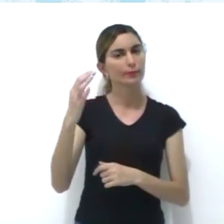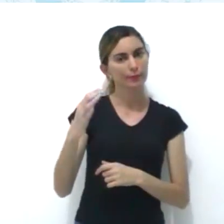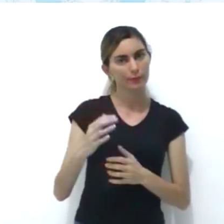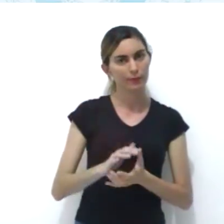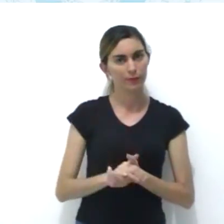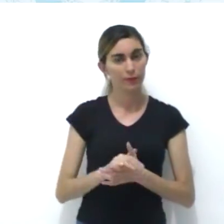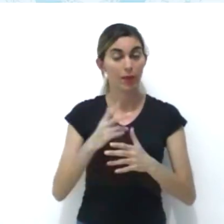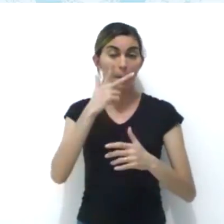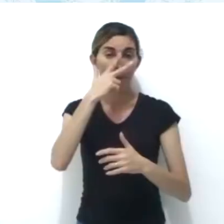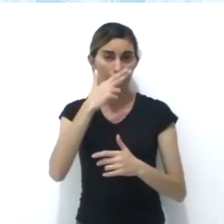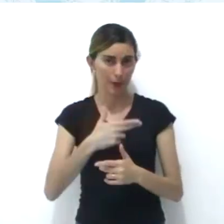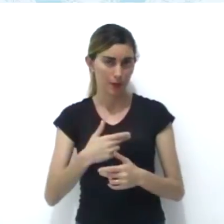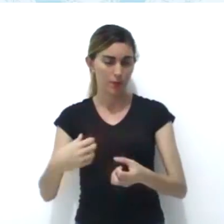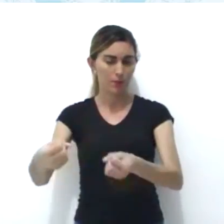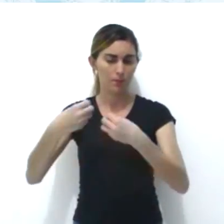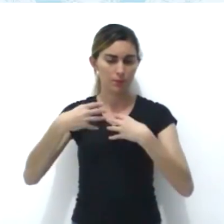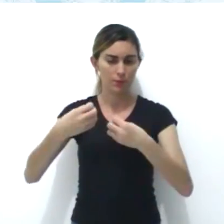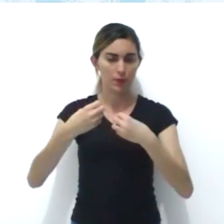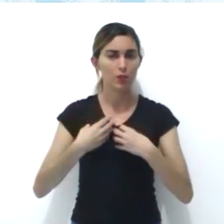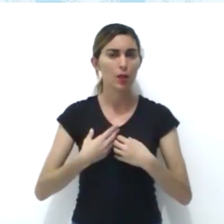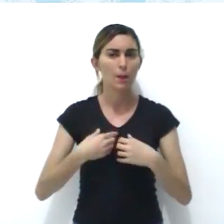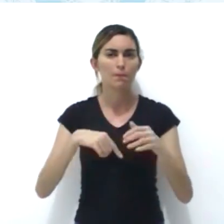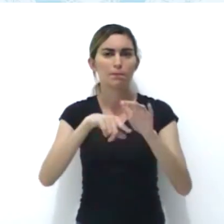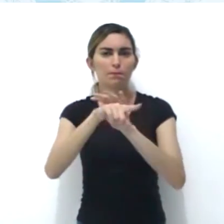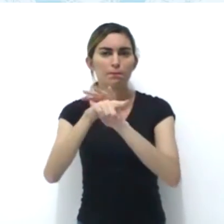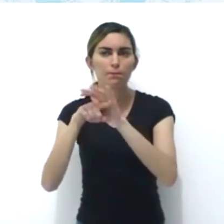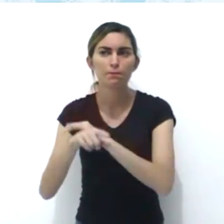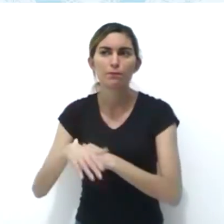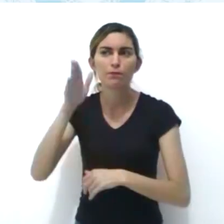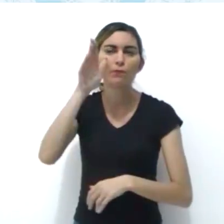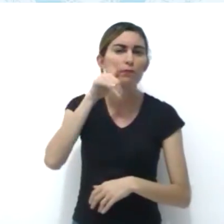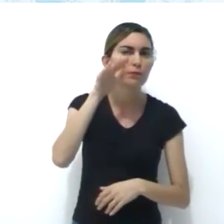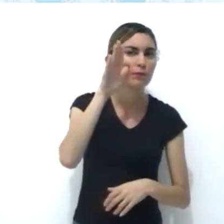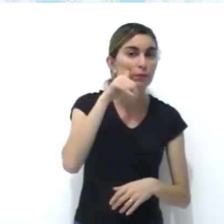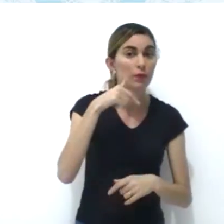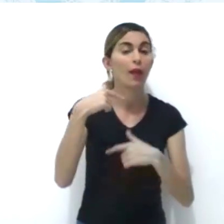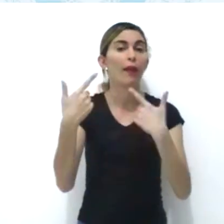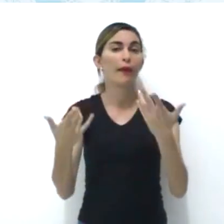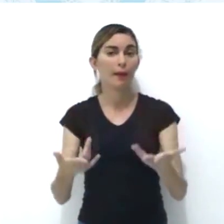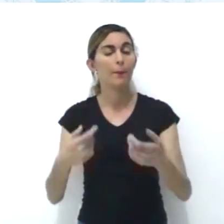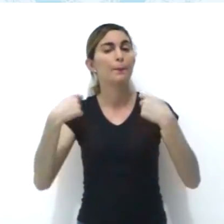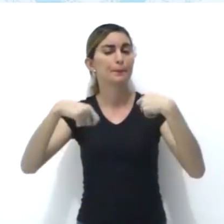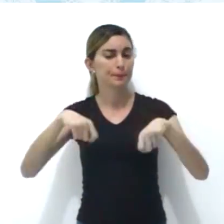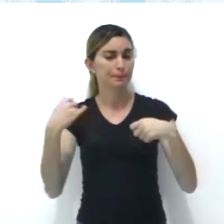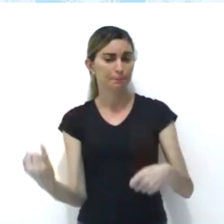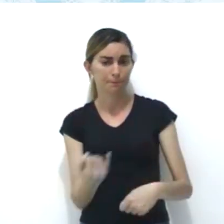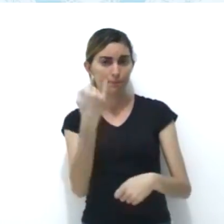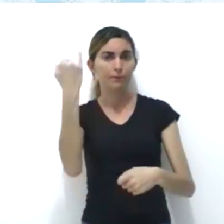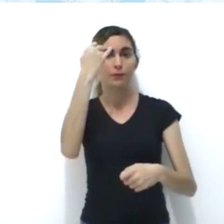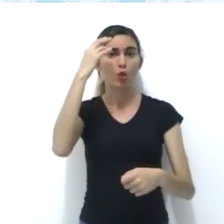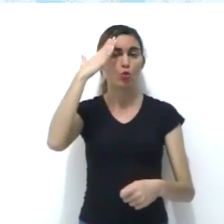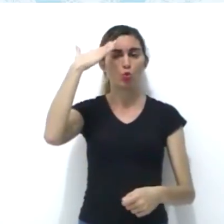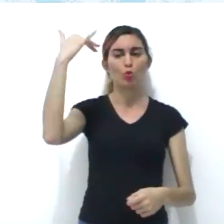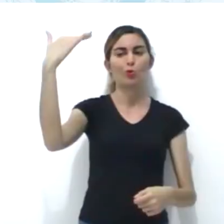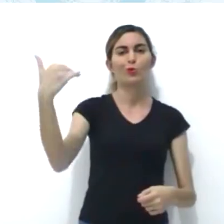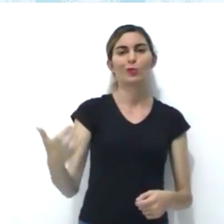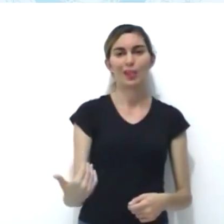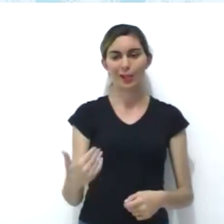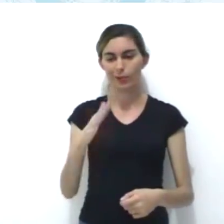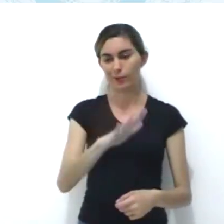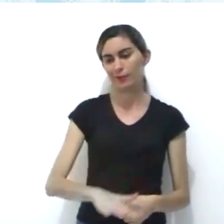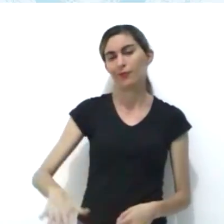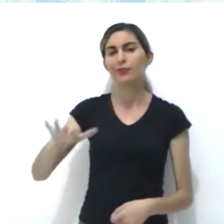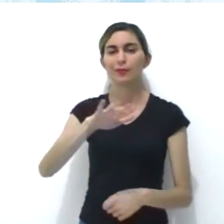com a ciência. A mesma me ensinou que o ato de questionar e ser curioso são essenciais para ter